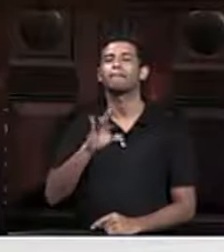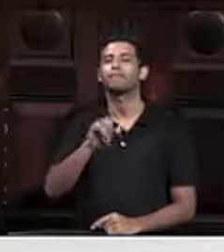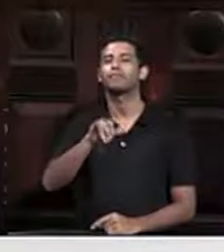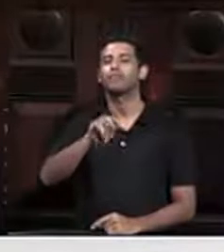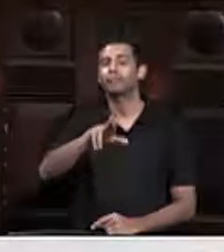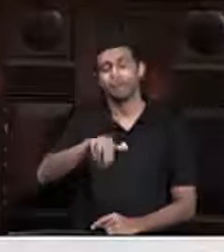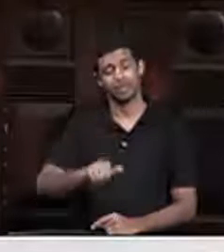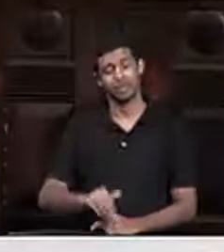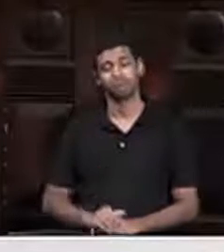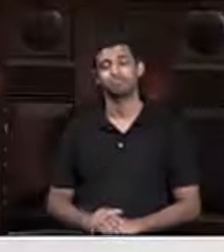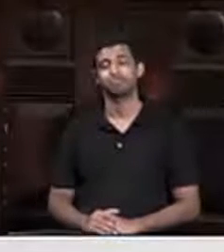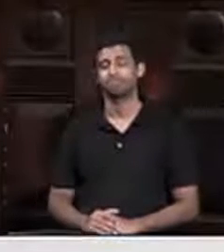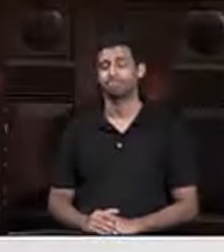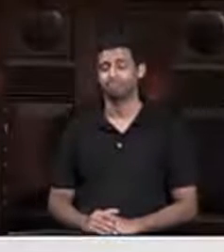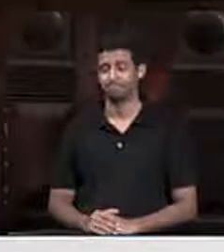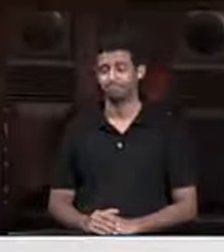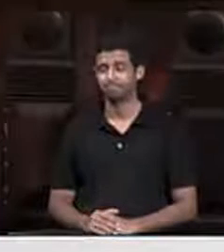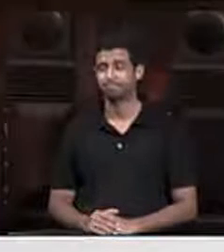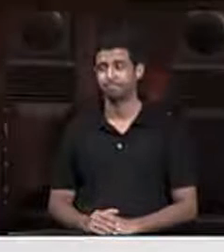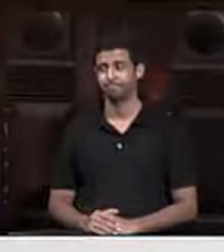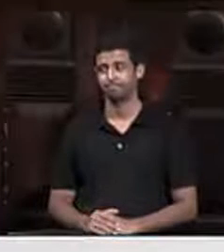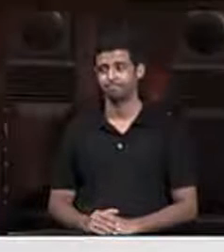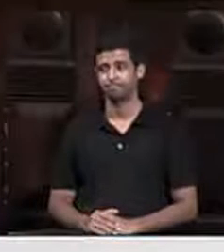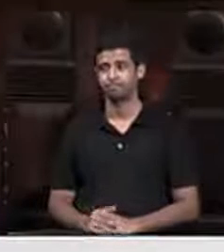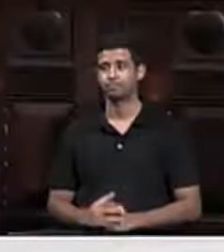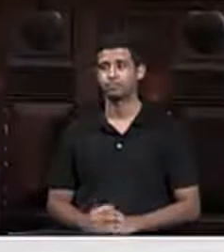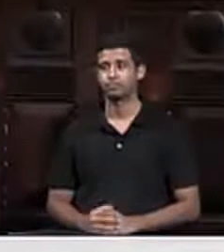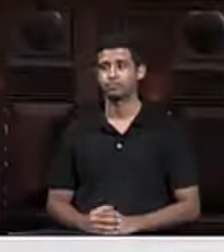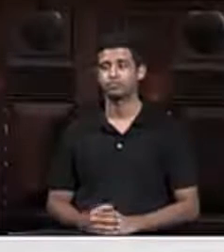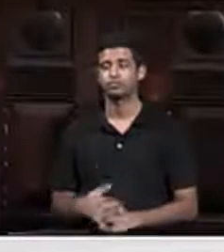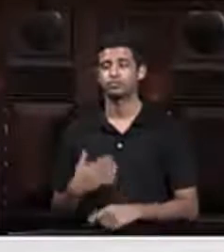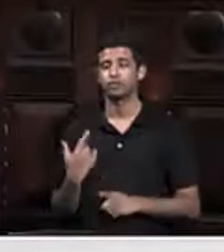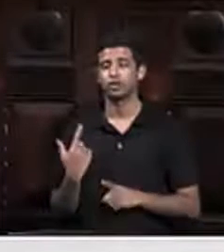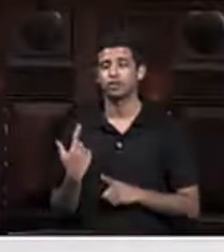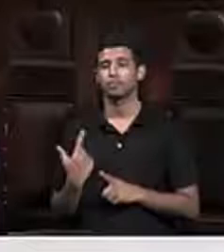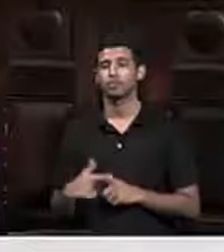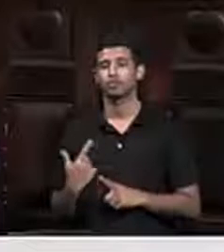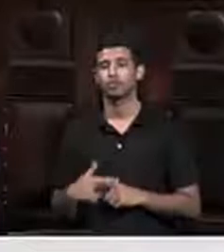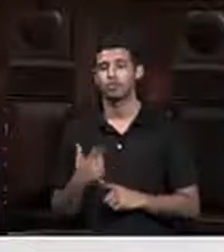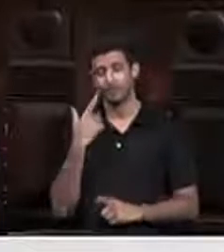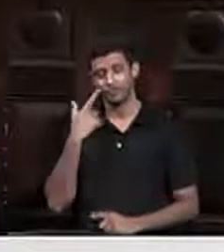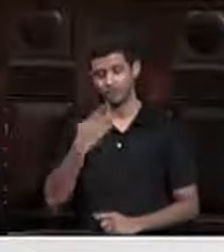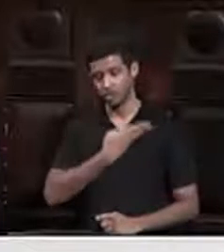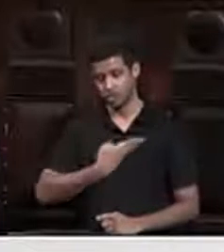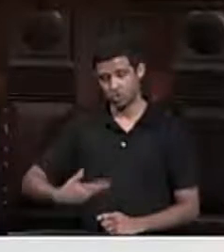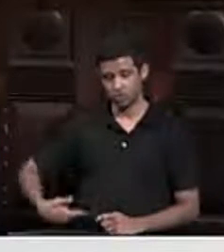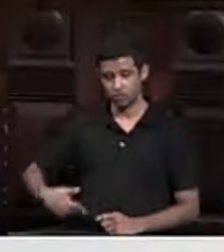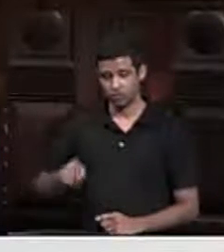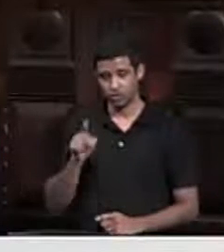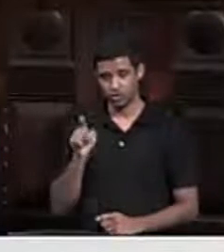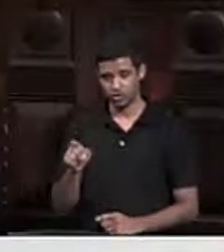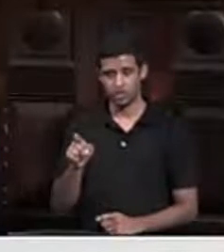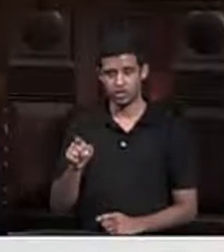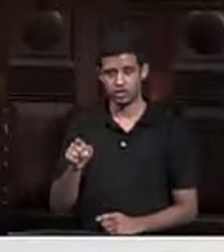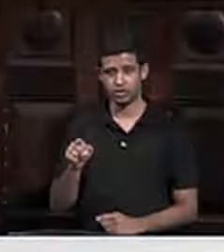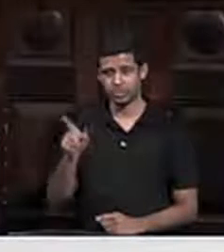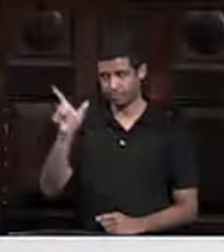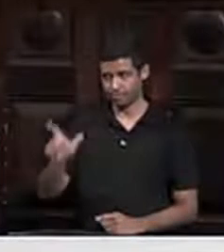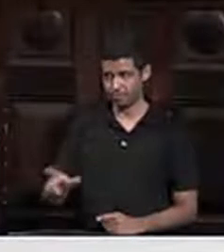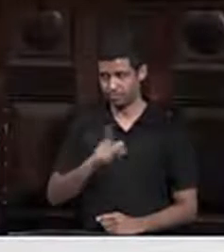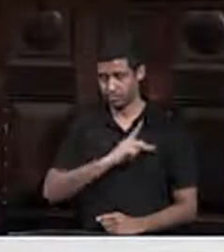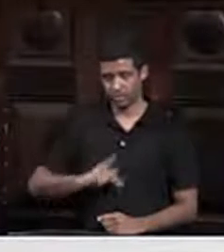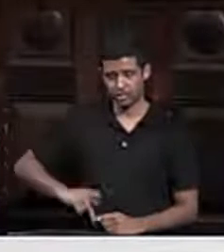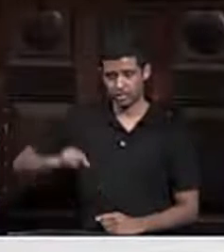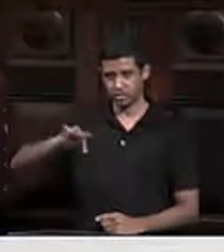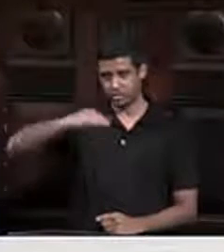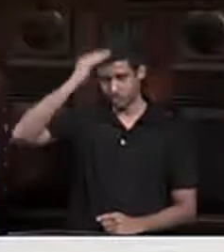Retiram recurso da prevenção primária. Porque quando esse governo golpista do Temer vai